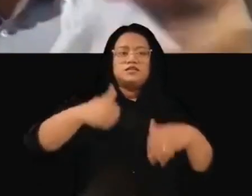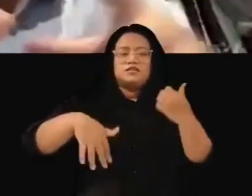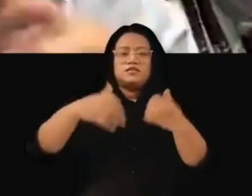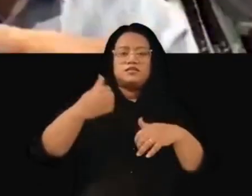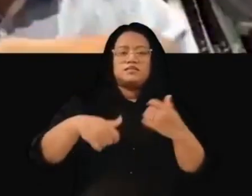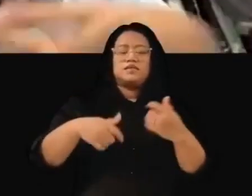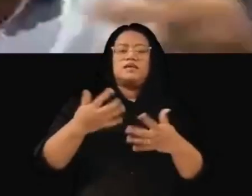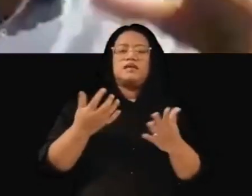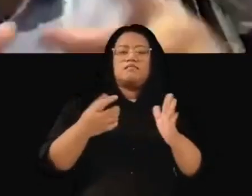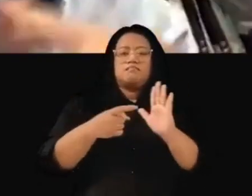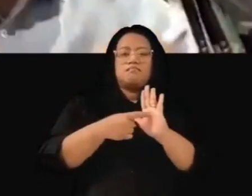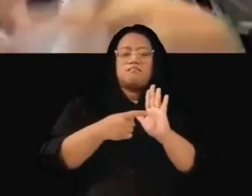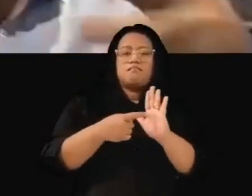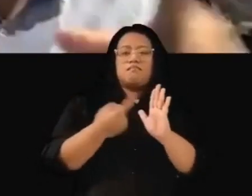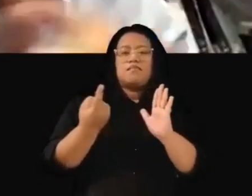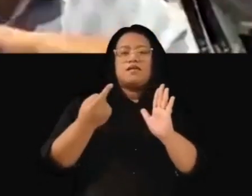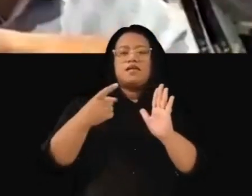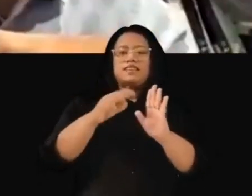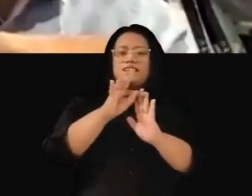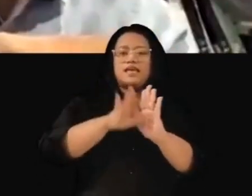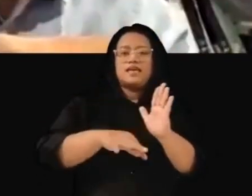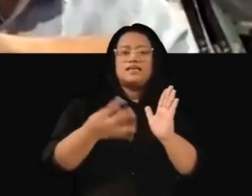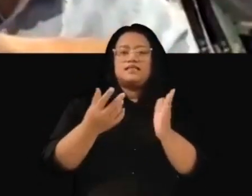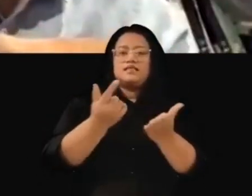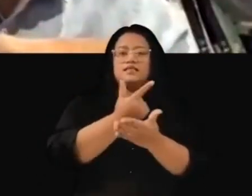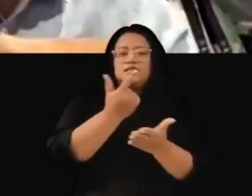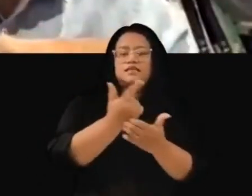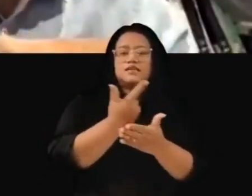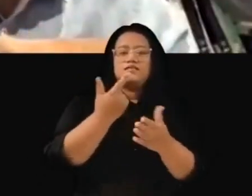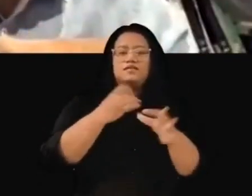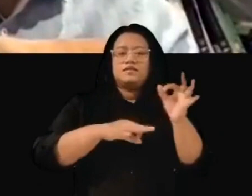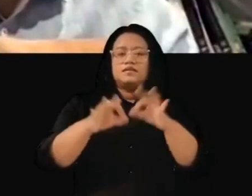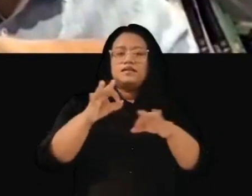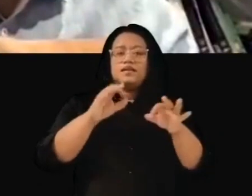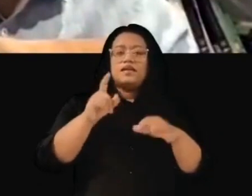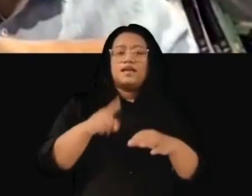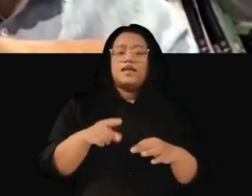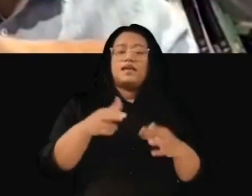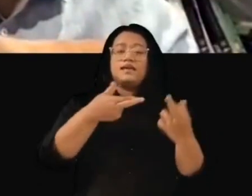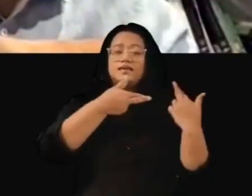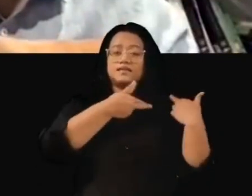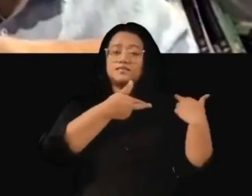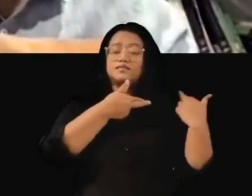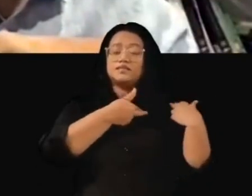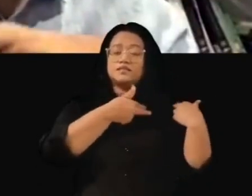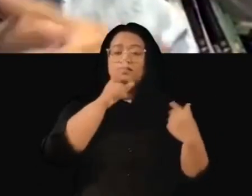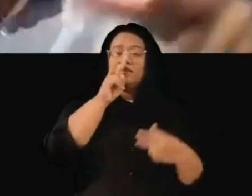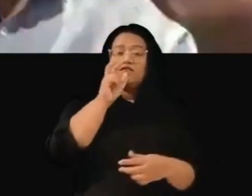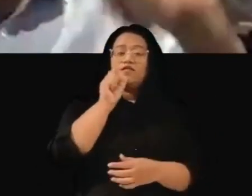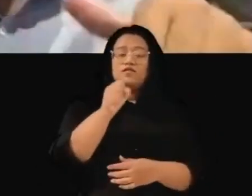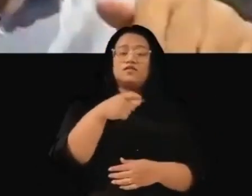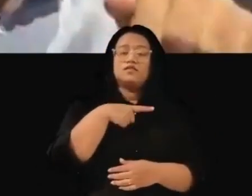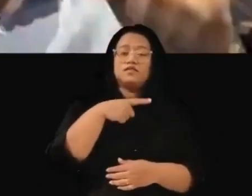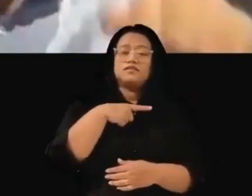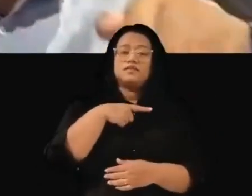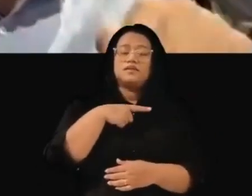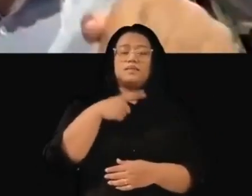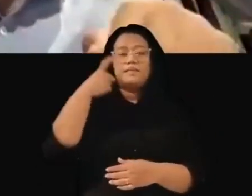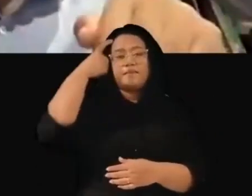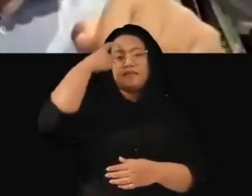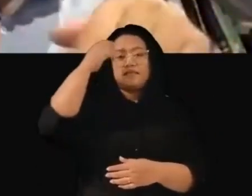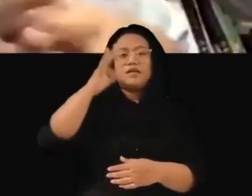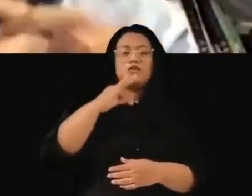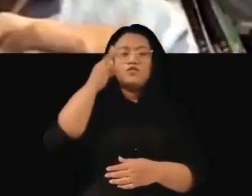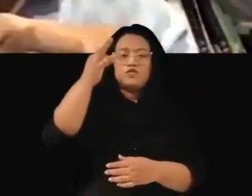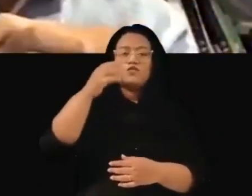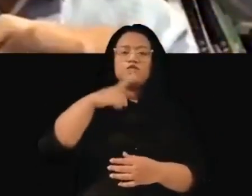sentença, publicar um artigo, publicar uma tese, publicar um livro, nós temos aí uma responsabilidade muito grande de pensar que, no futuro, vão ler os